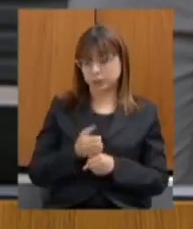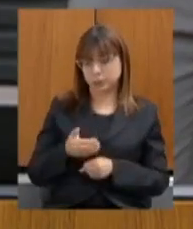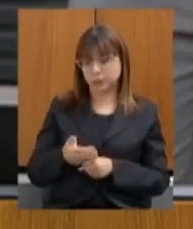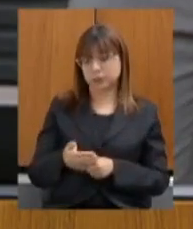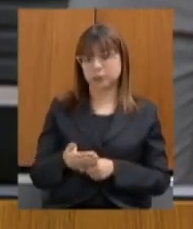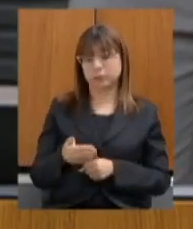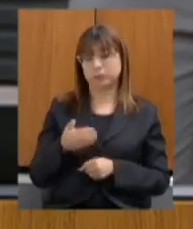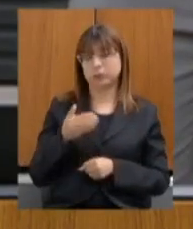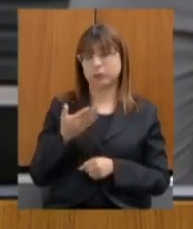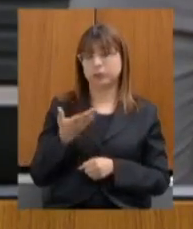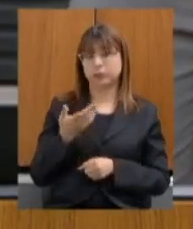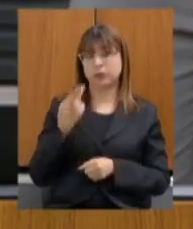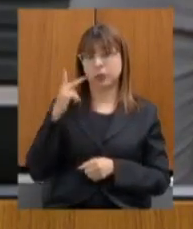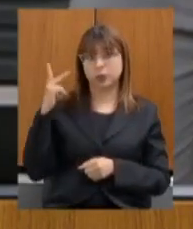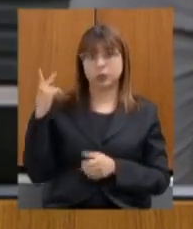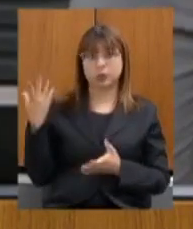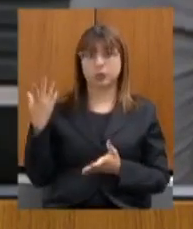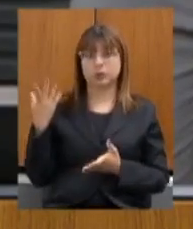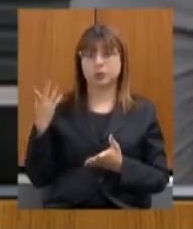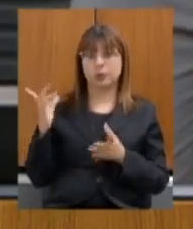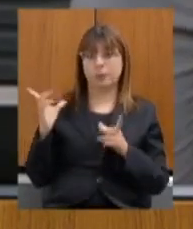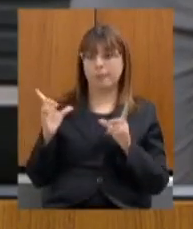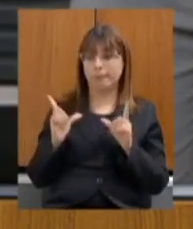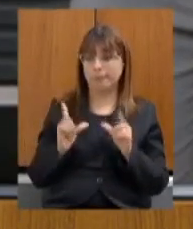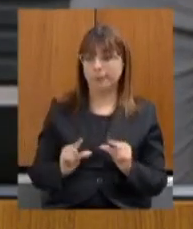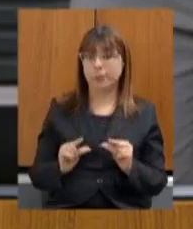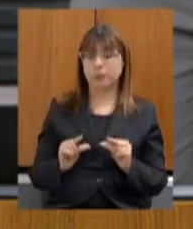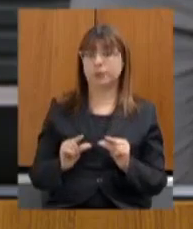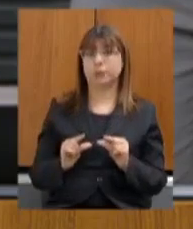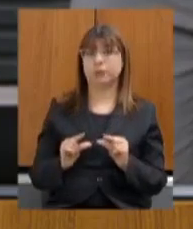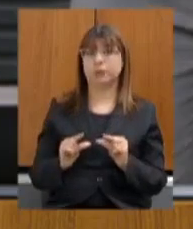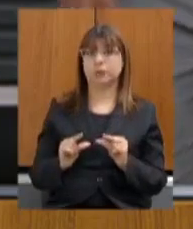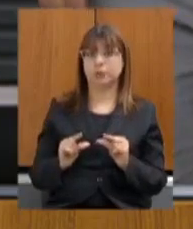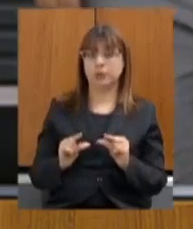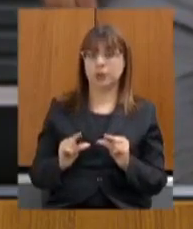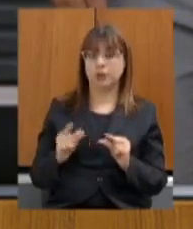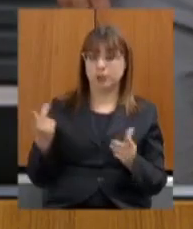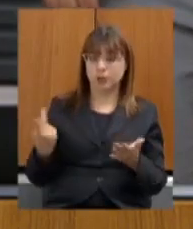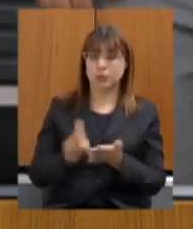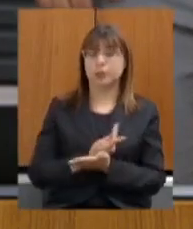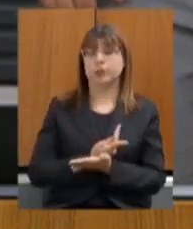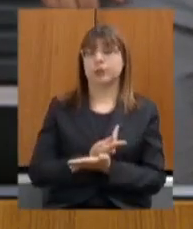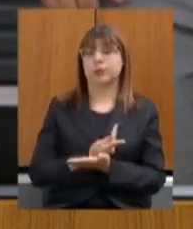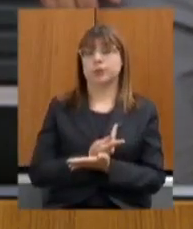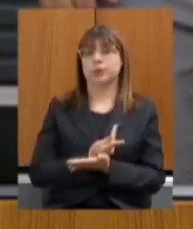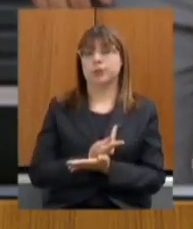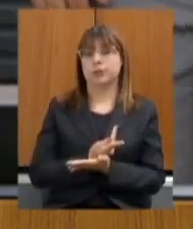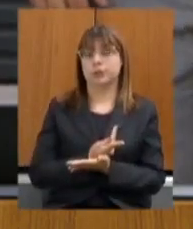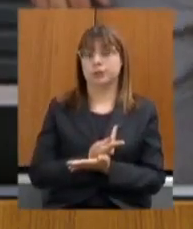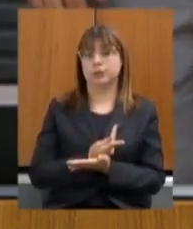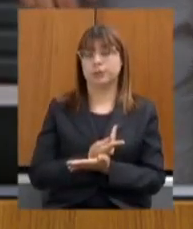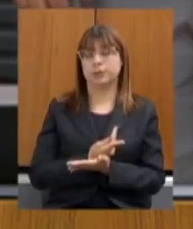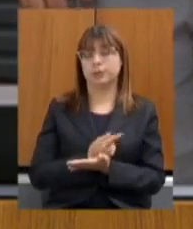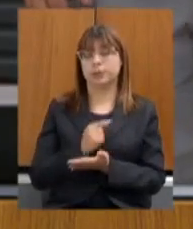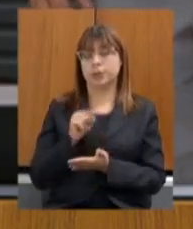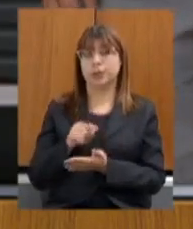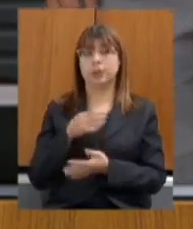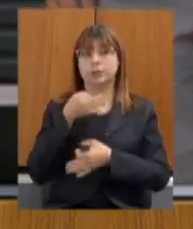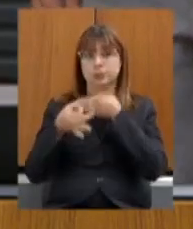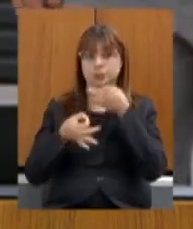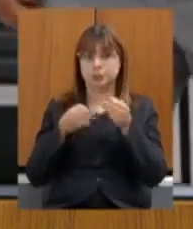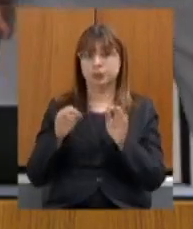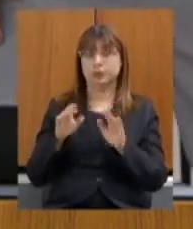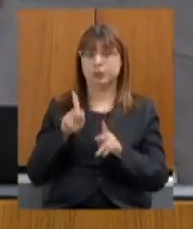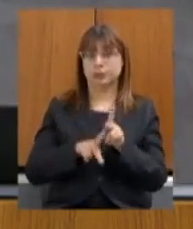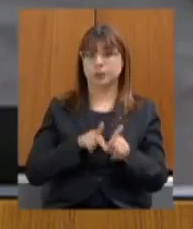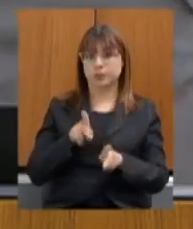histórico, será o menor cumprimento dessas emendas populares, a